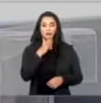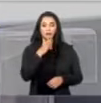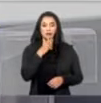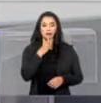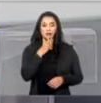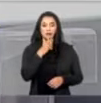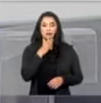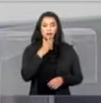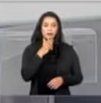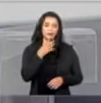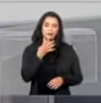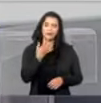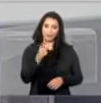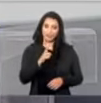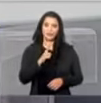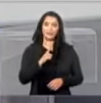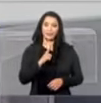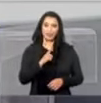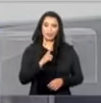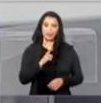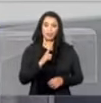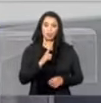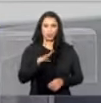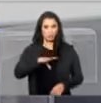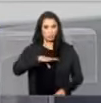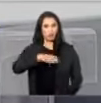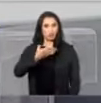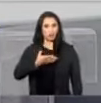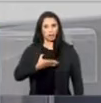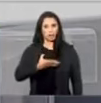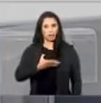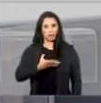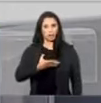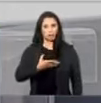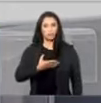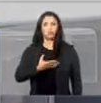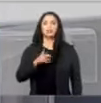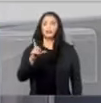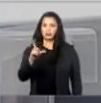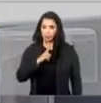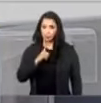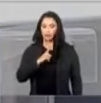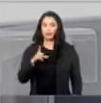nos falta. Coragem também nos falta, não nos falta.